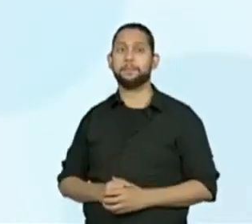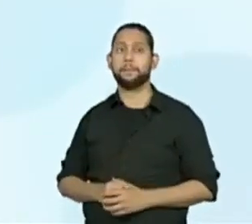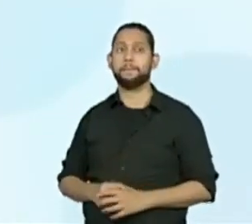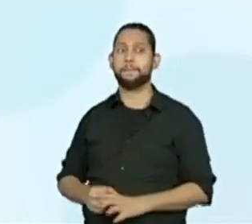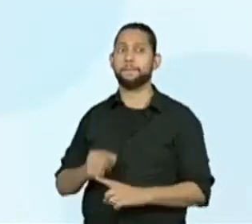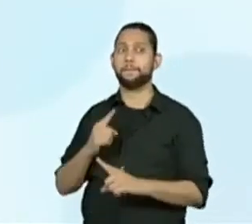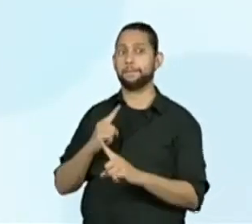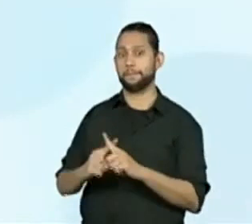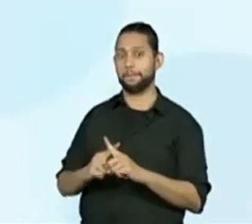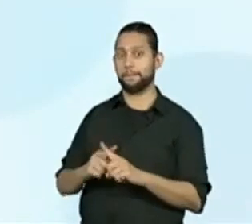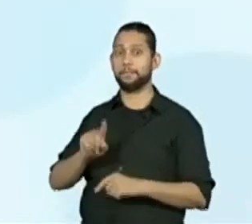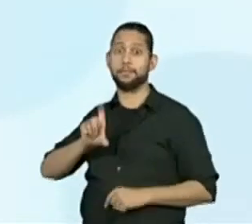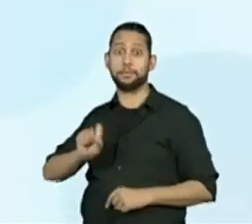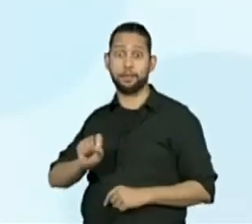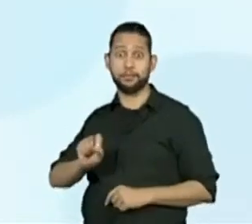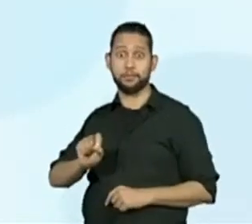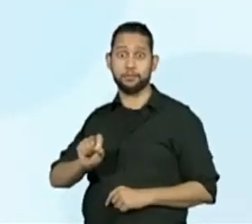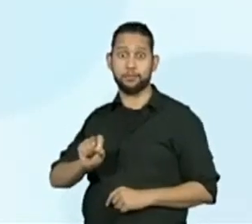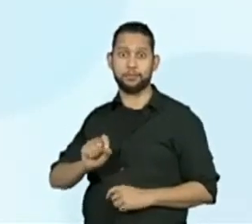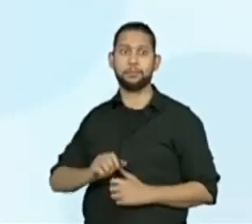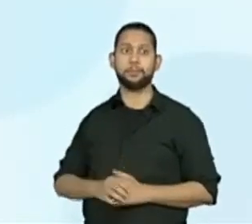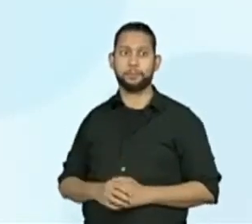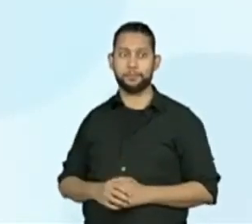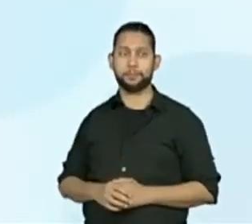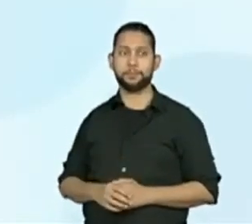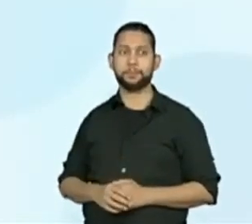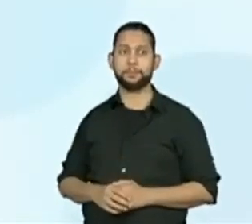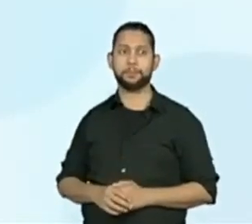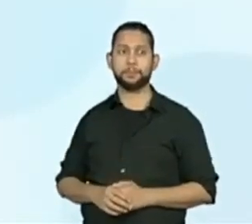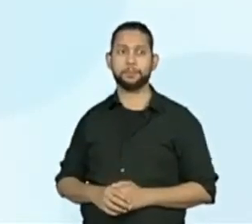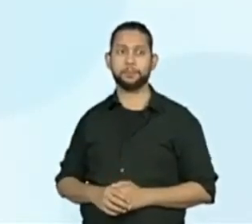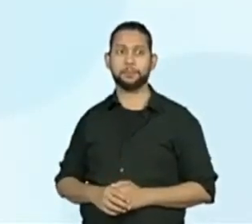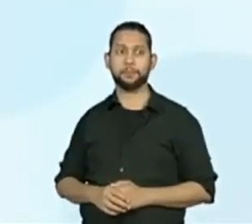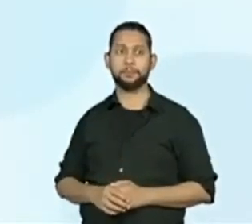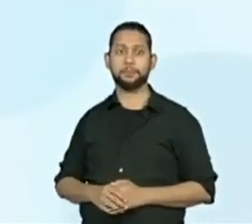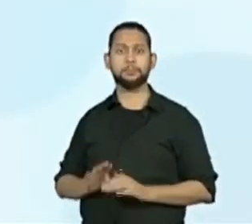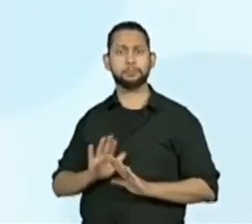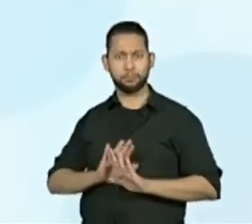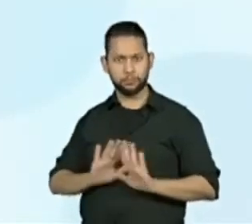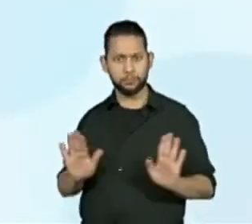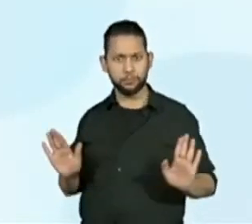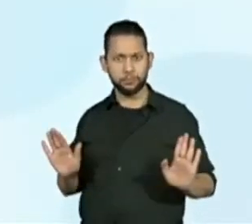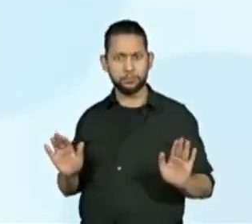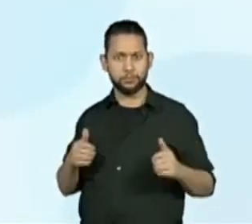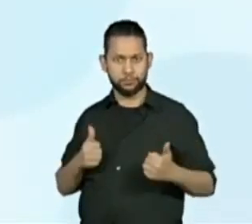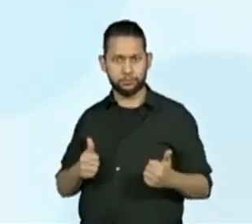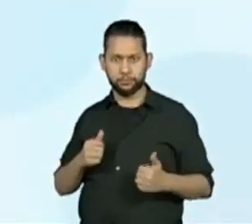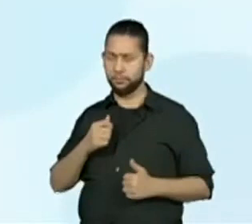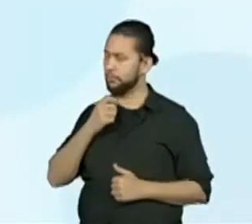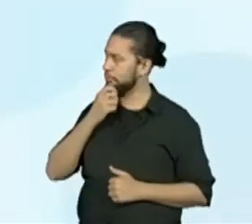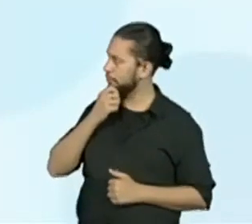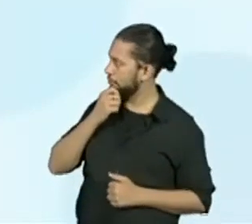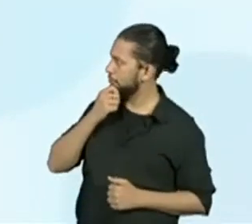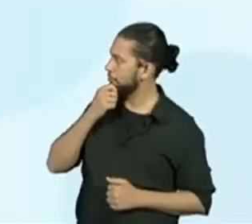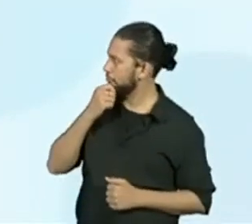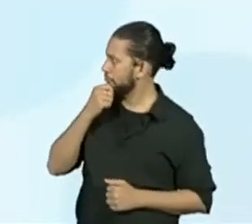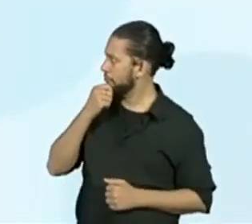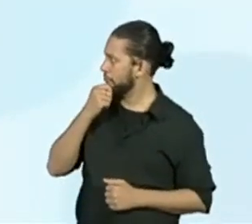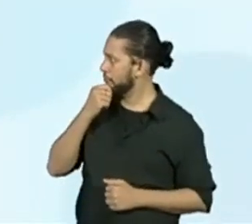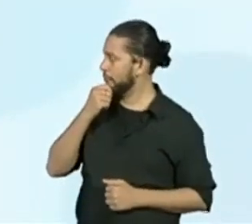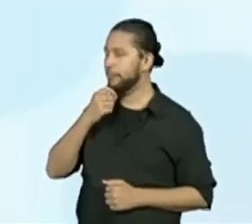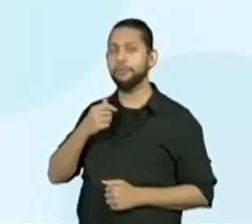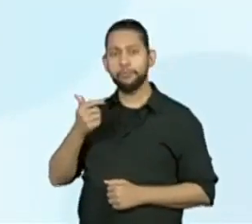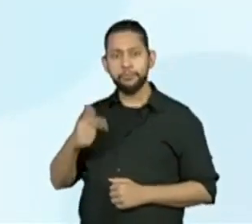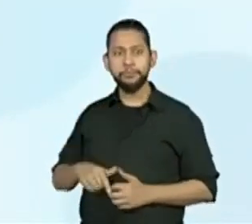às vezes 10 Olá tudo bem assim Bom